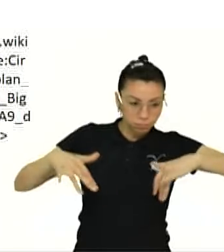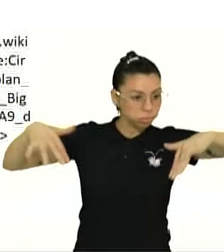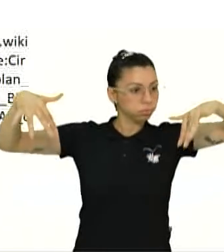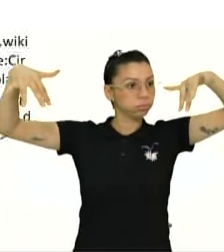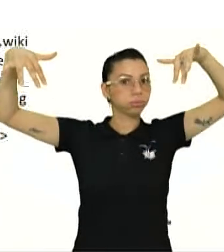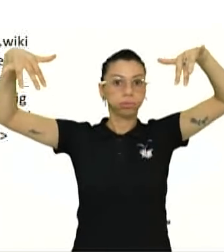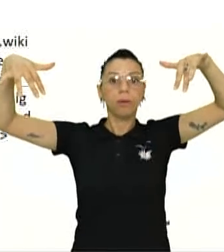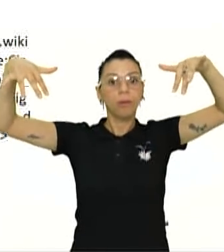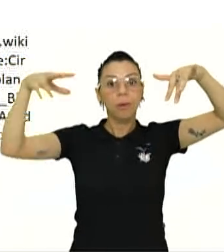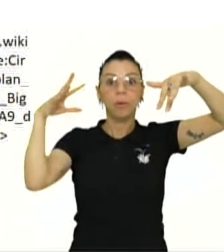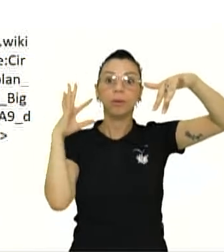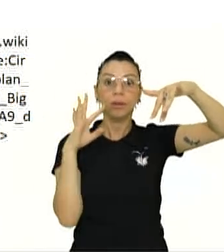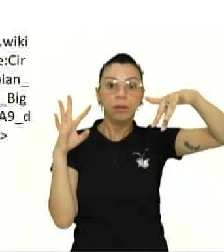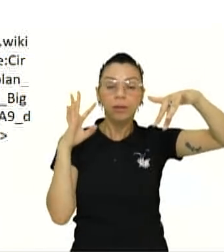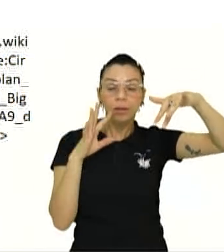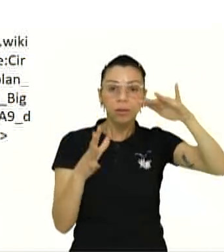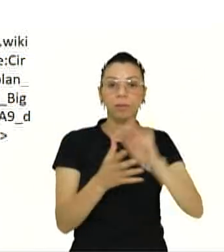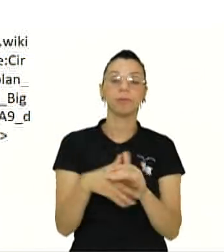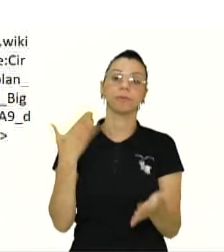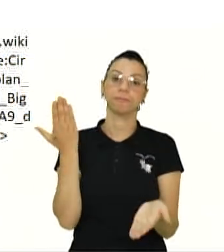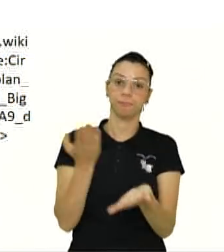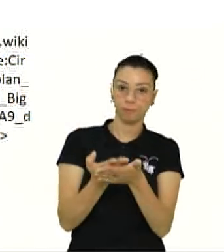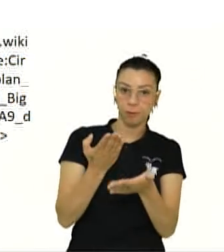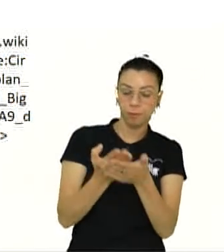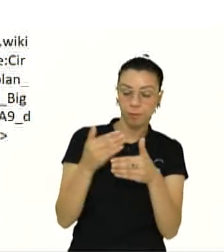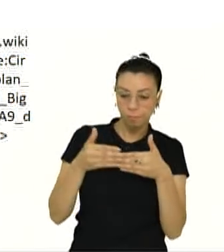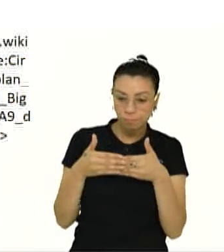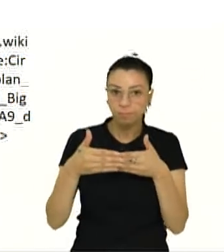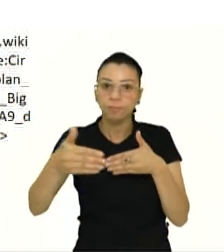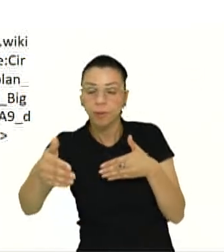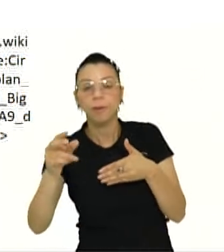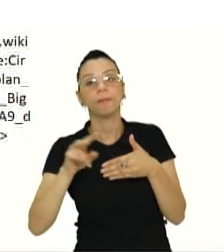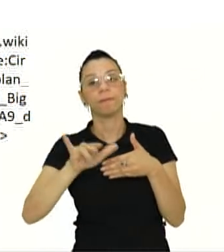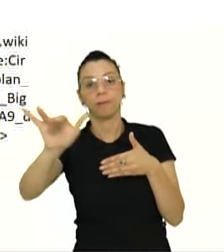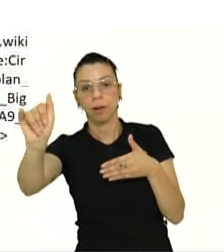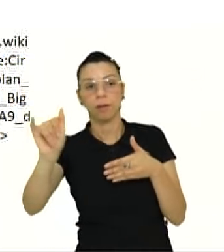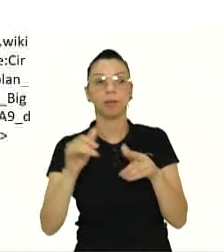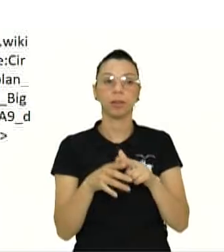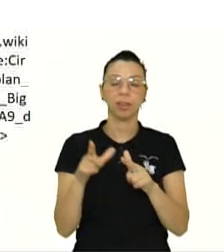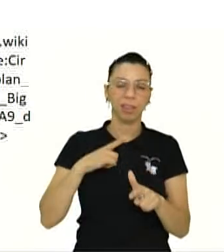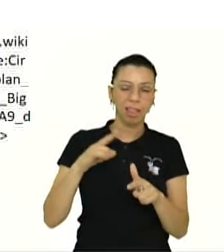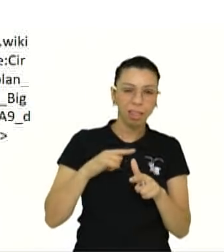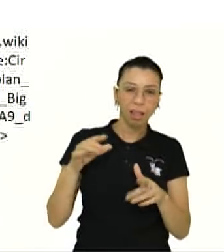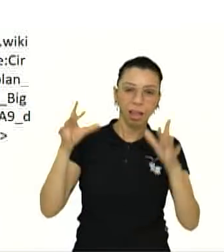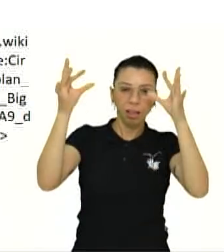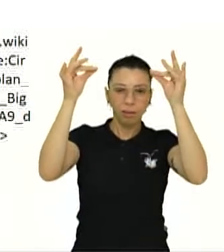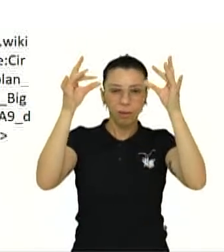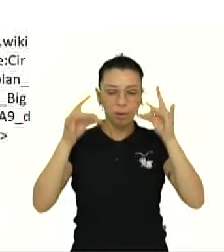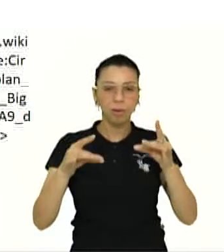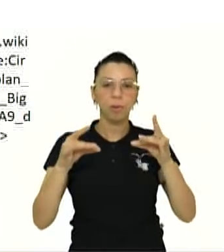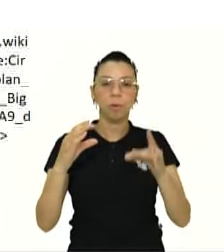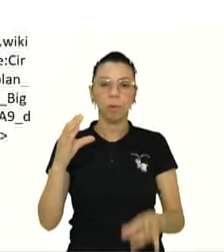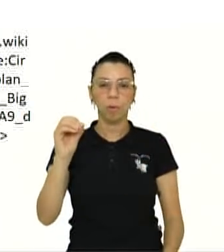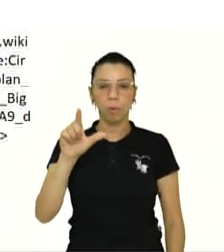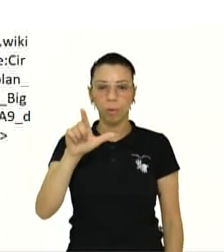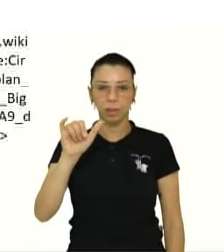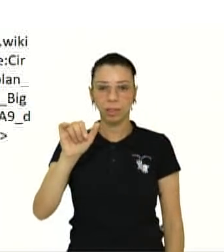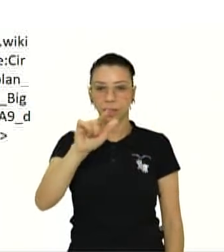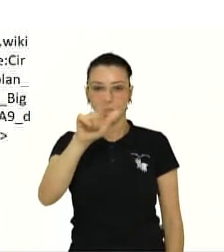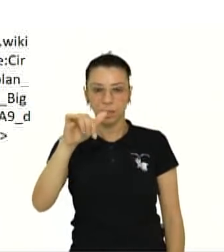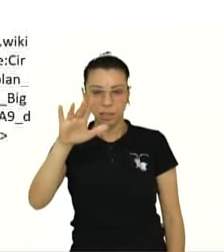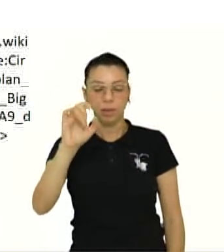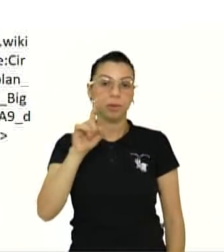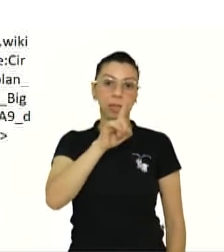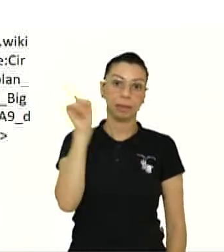arquibancada. Vocês vão estudar mais para frente. Deem um detalhezinho aqui em cima na maquete, tem o Coliseu. Isso aqui é